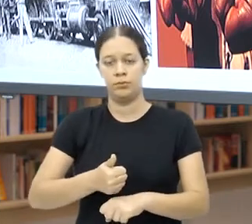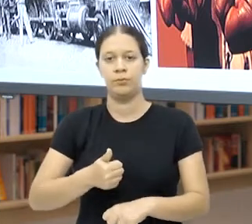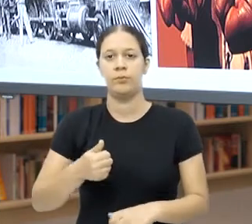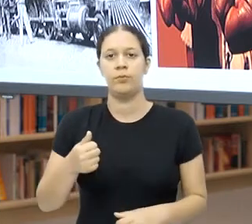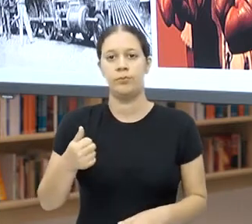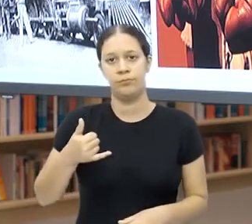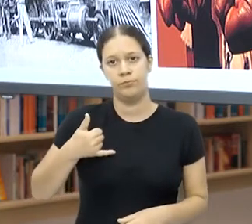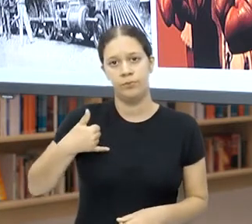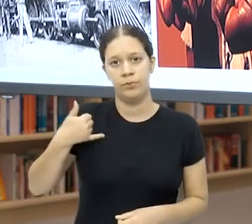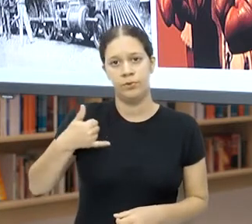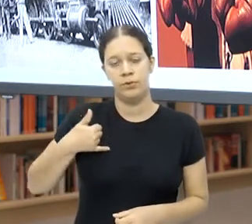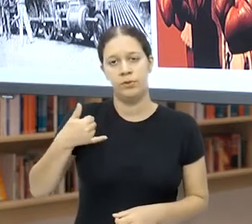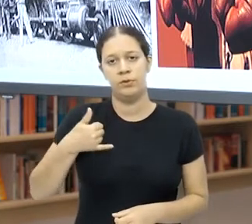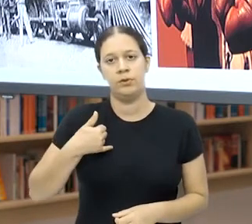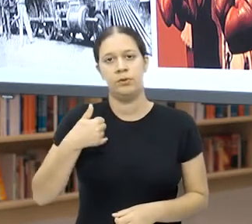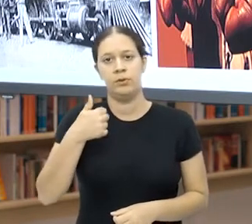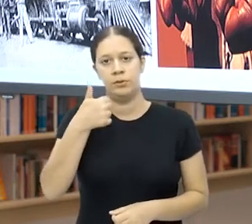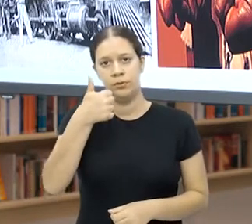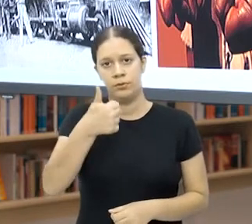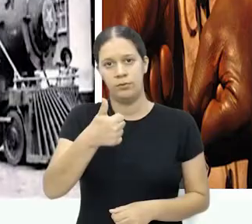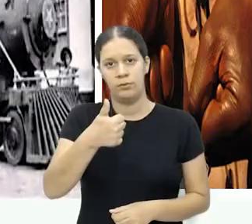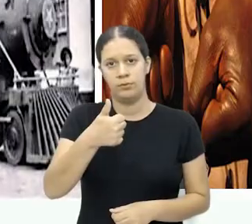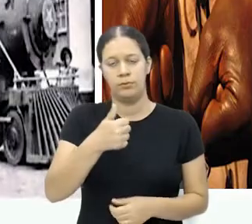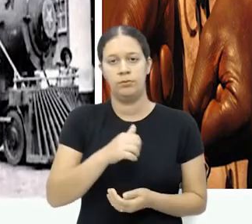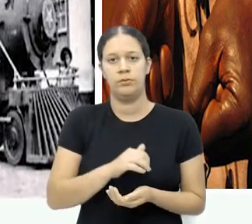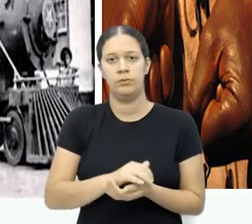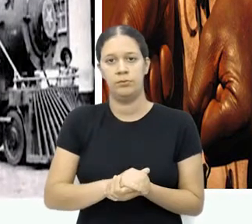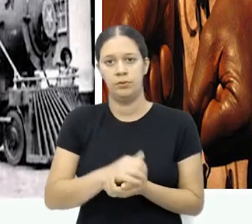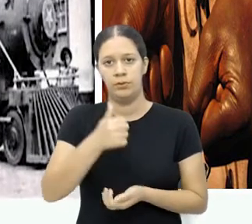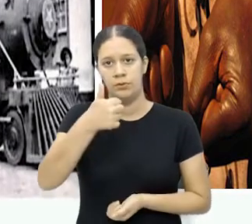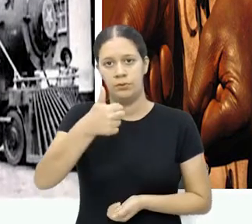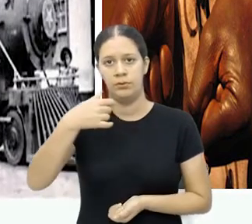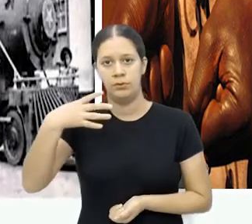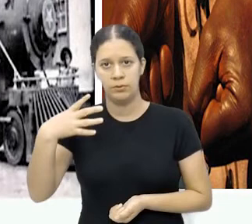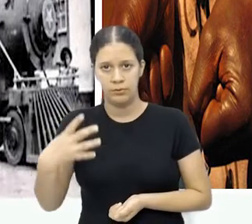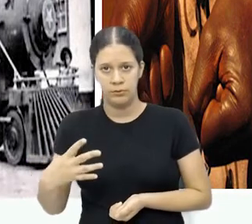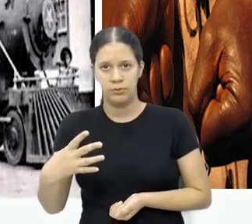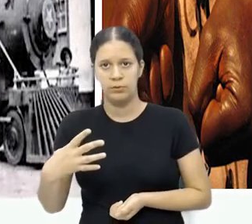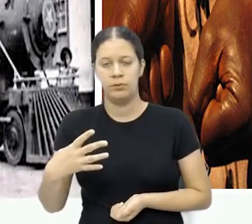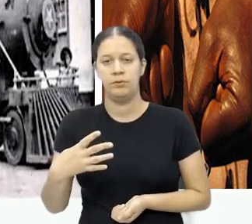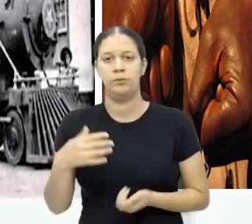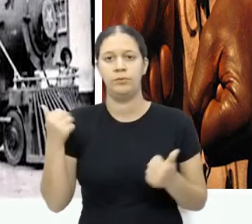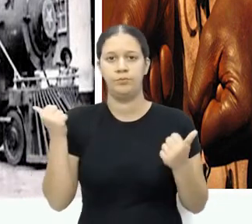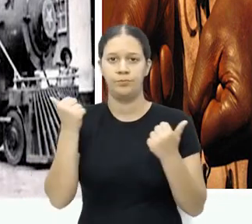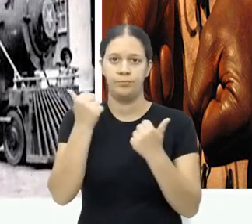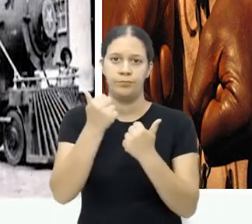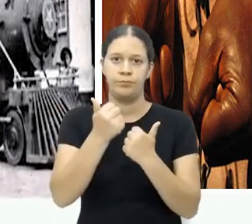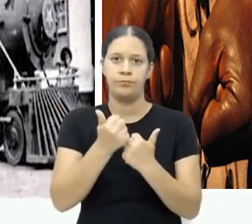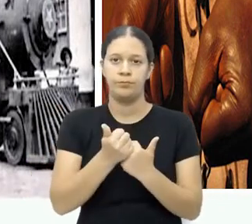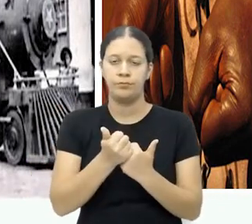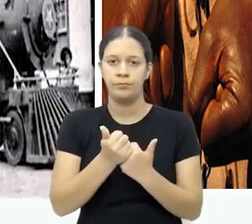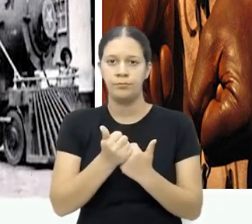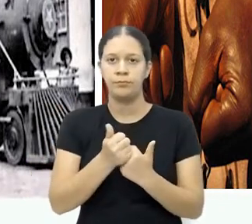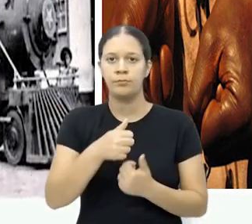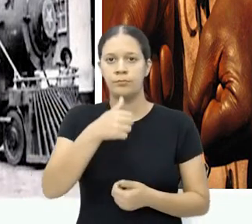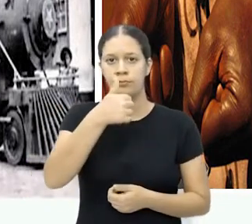anos, e consegue assumir aos 14 anos de idade. Portanto, ele vai